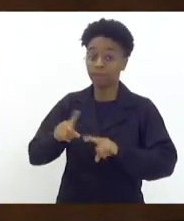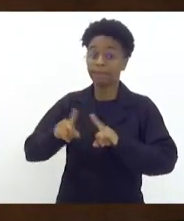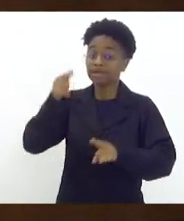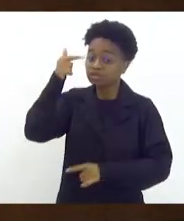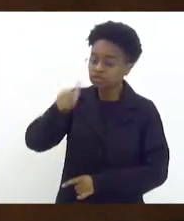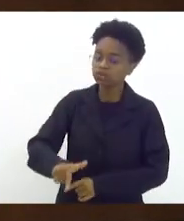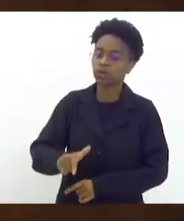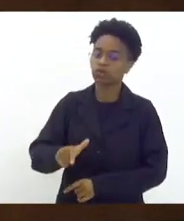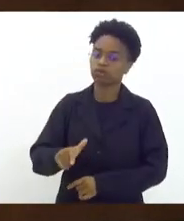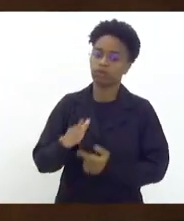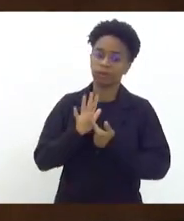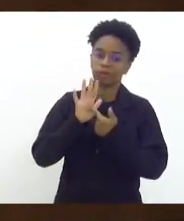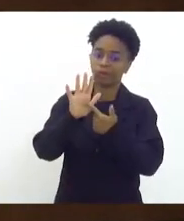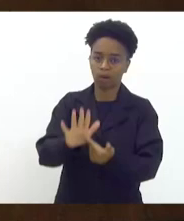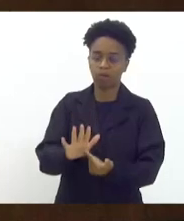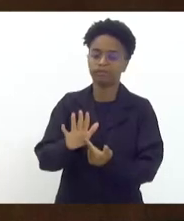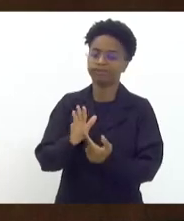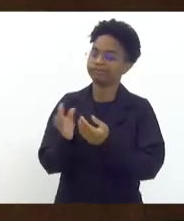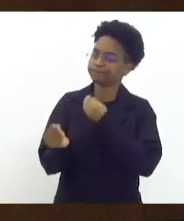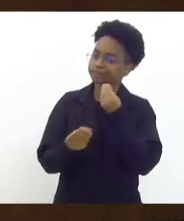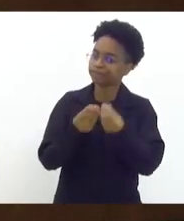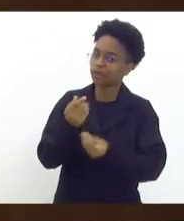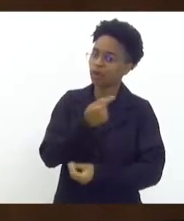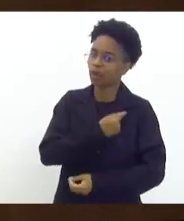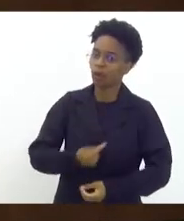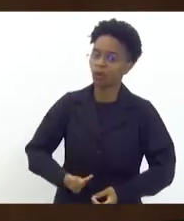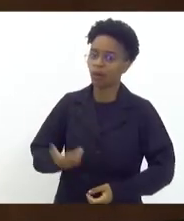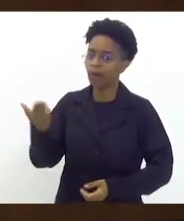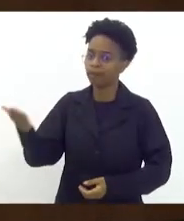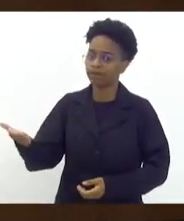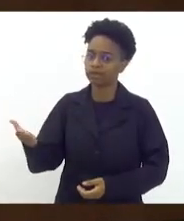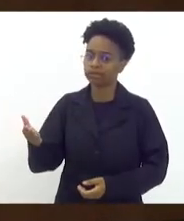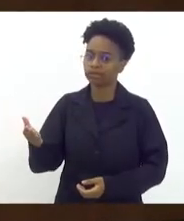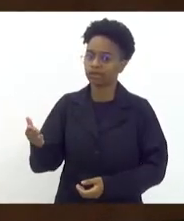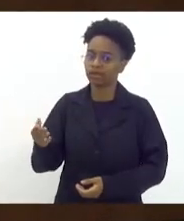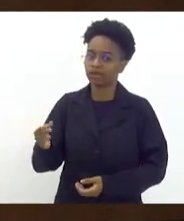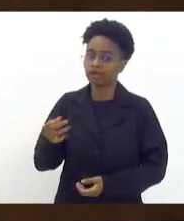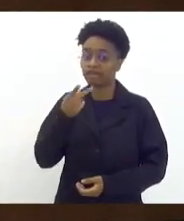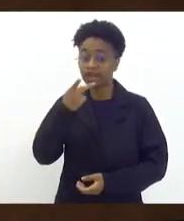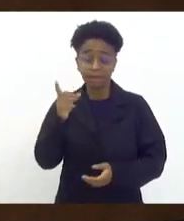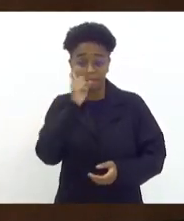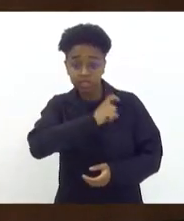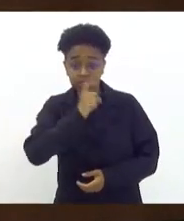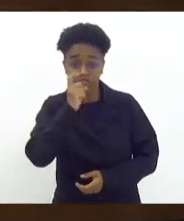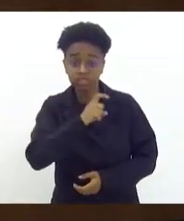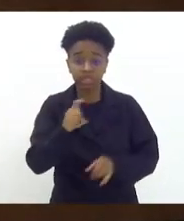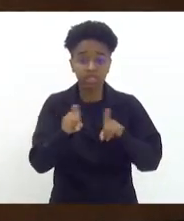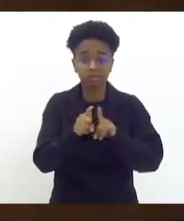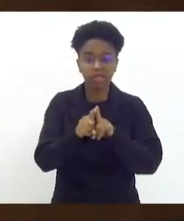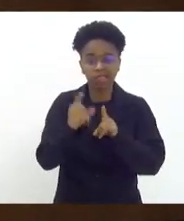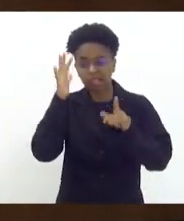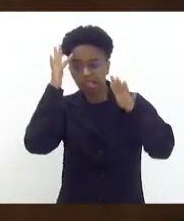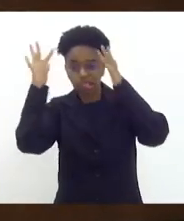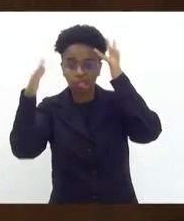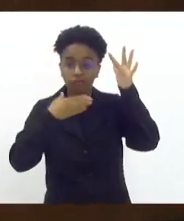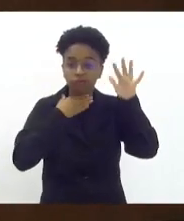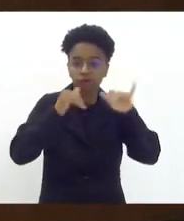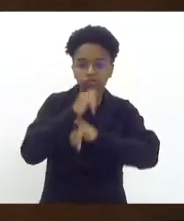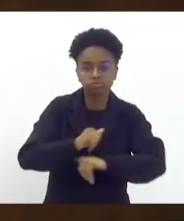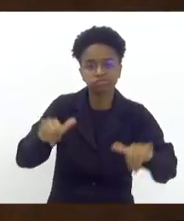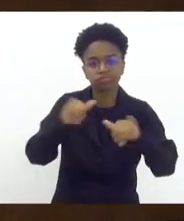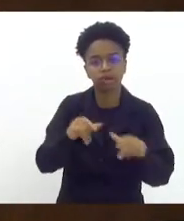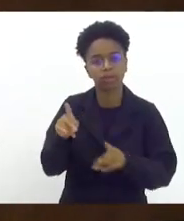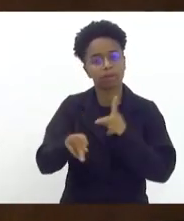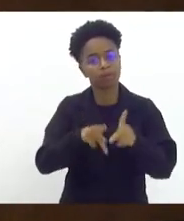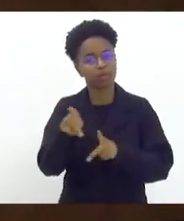mostrando o quanto que o governador joga com inverdades e com ilusões para a população